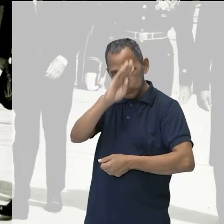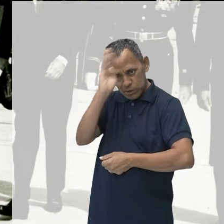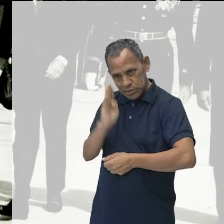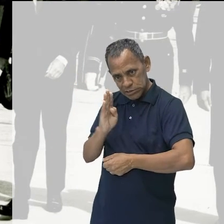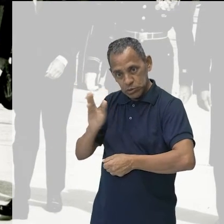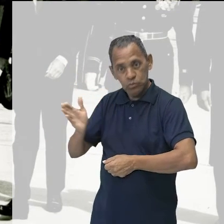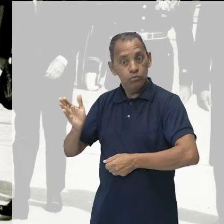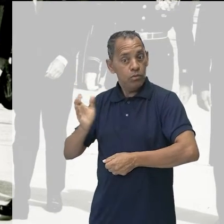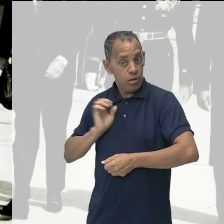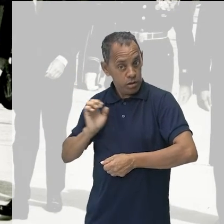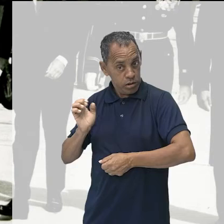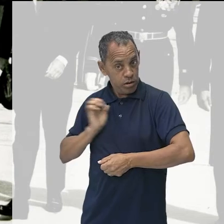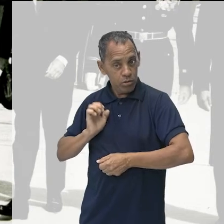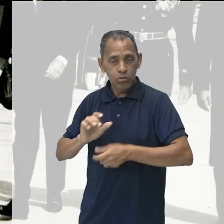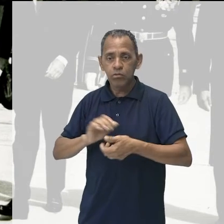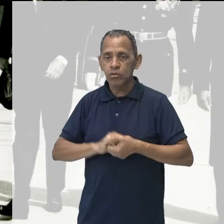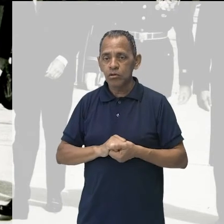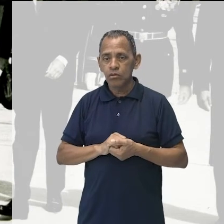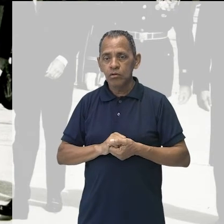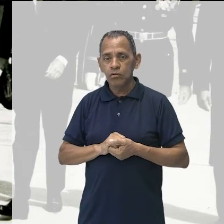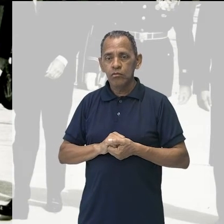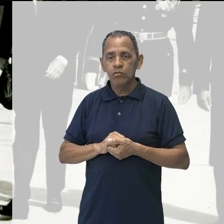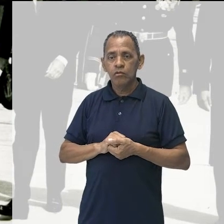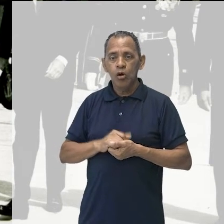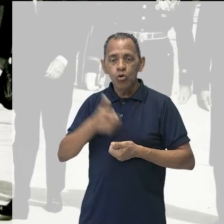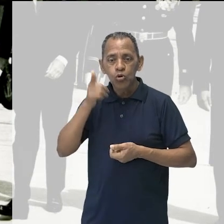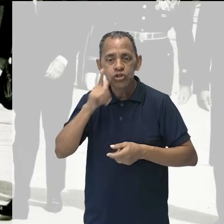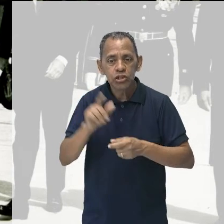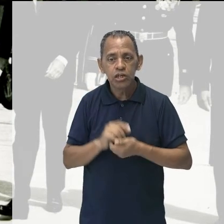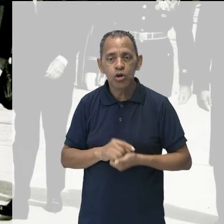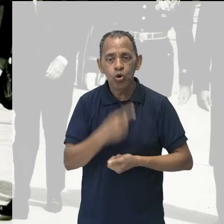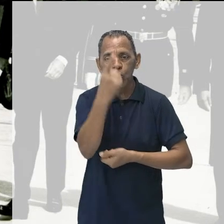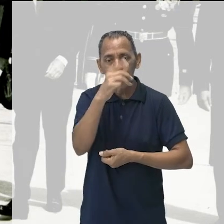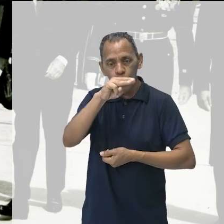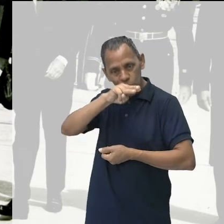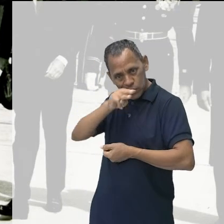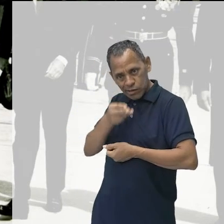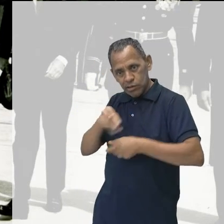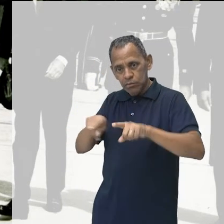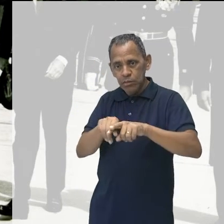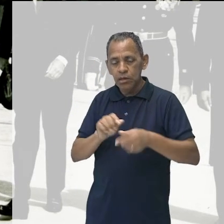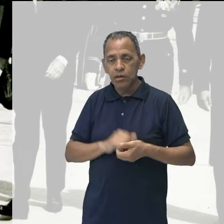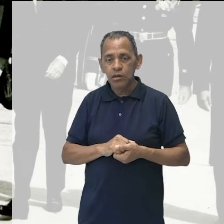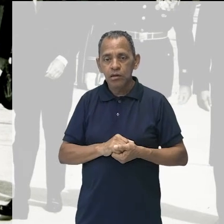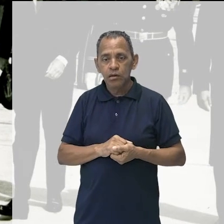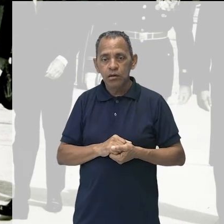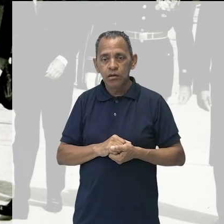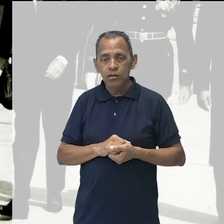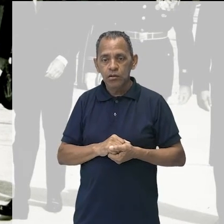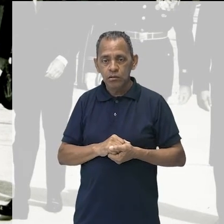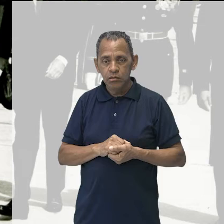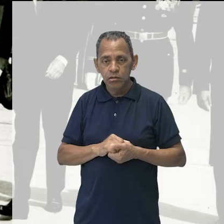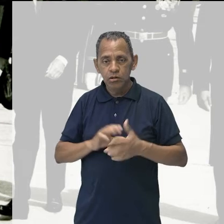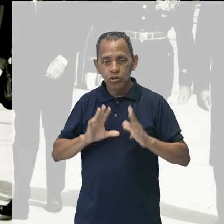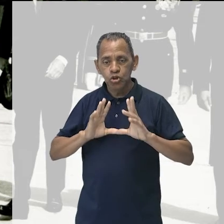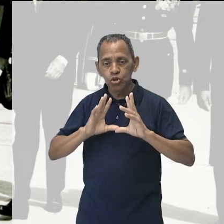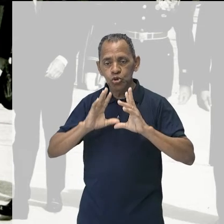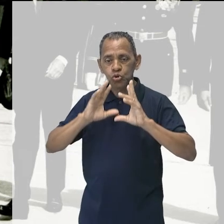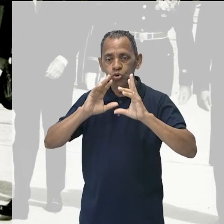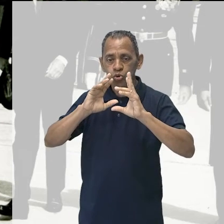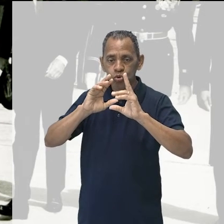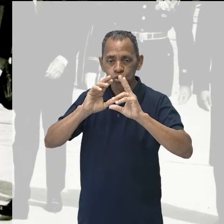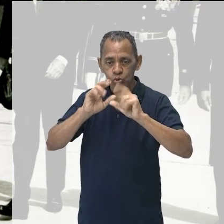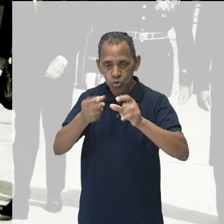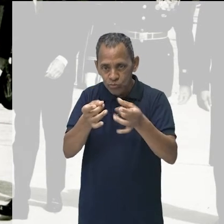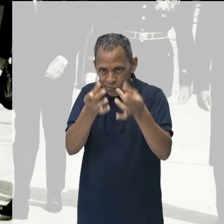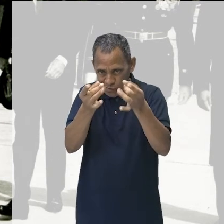rico. Vamos faturar 1 milhão quando vendermos todas as almas